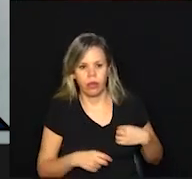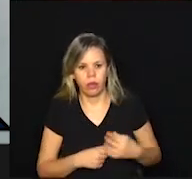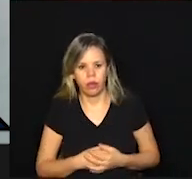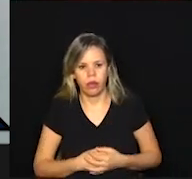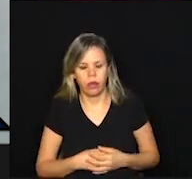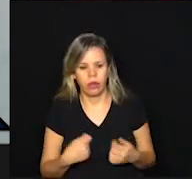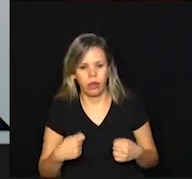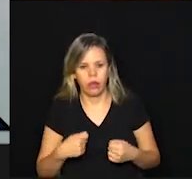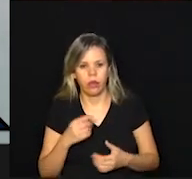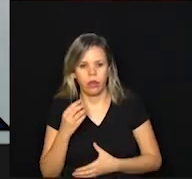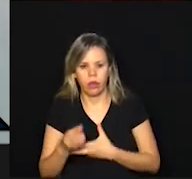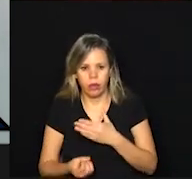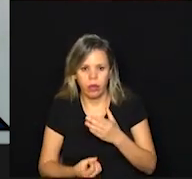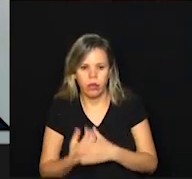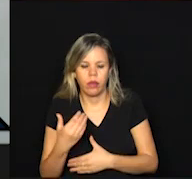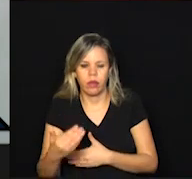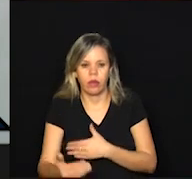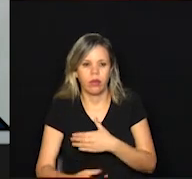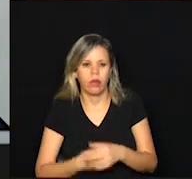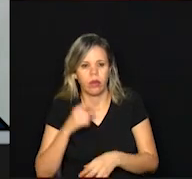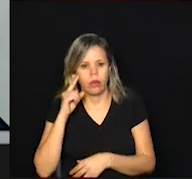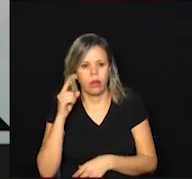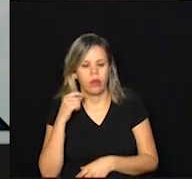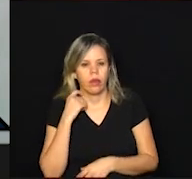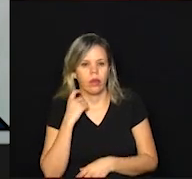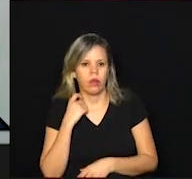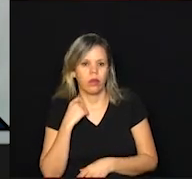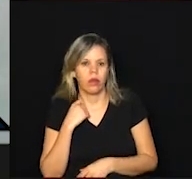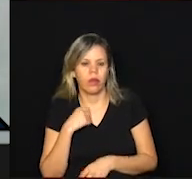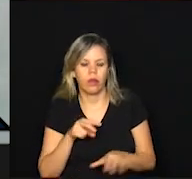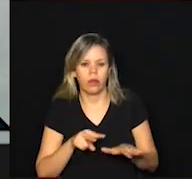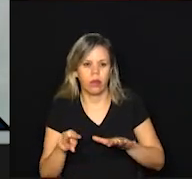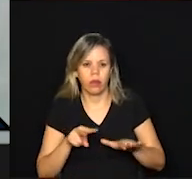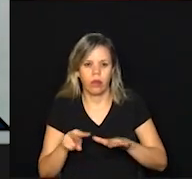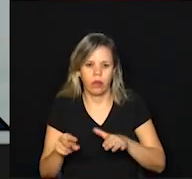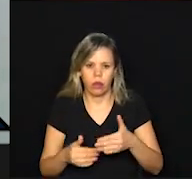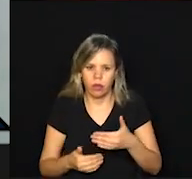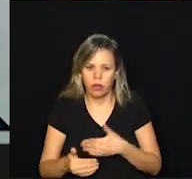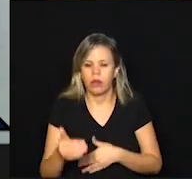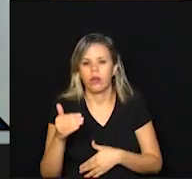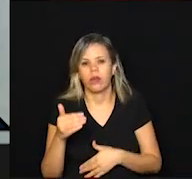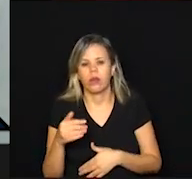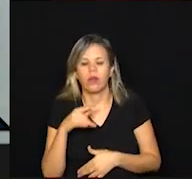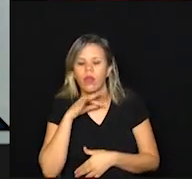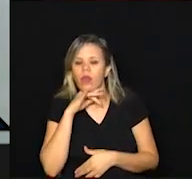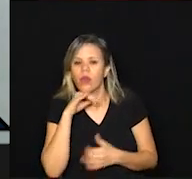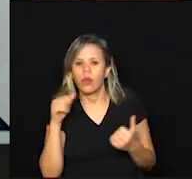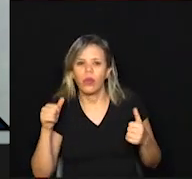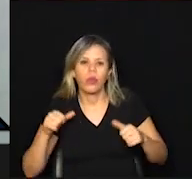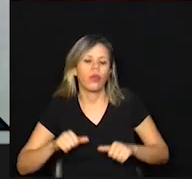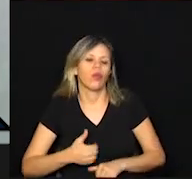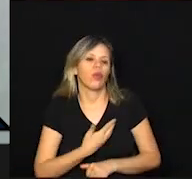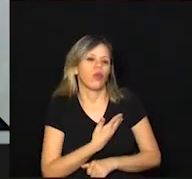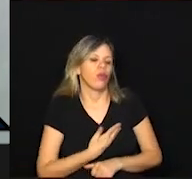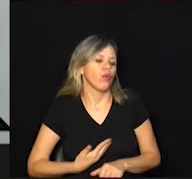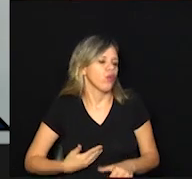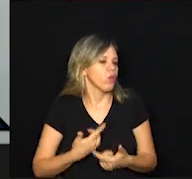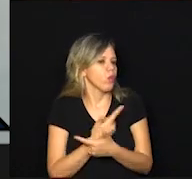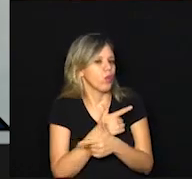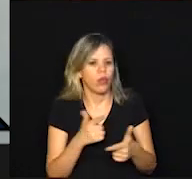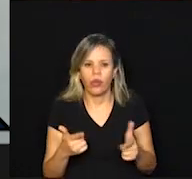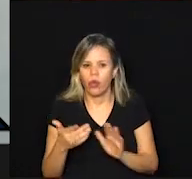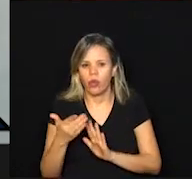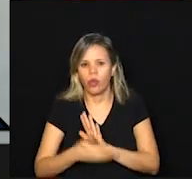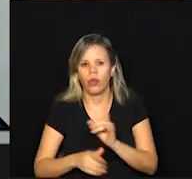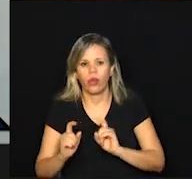devem virar realidade nos próximos dias as próximas semanas é muito ruim mas o governo não ter